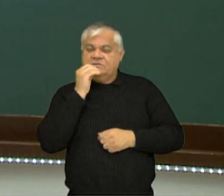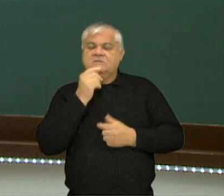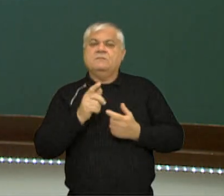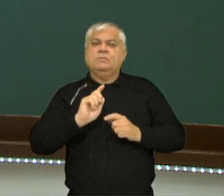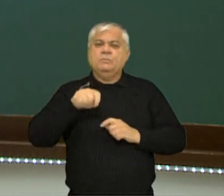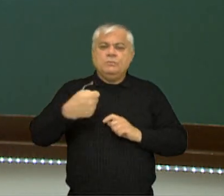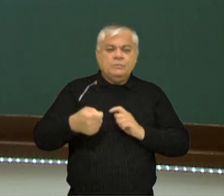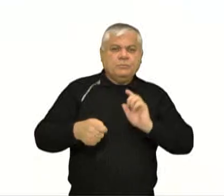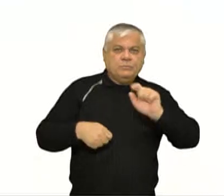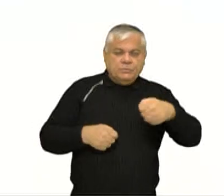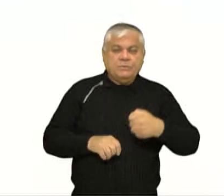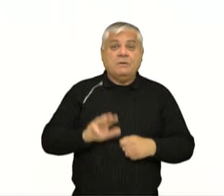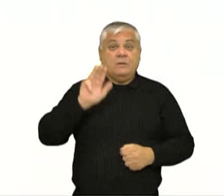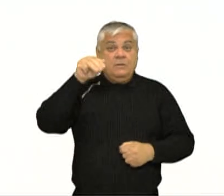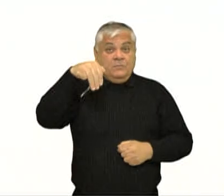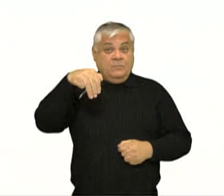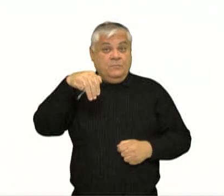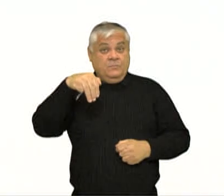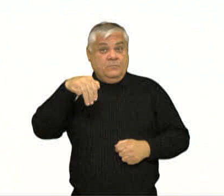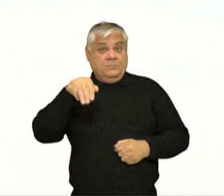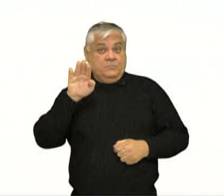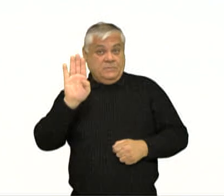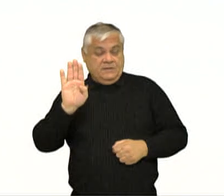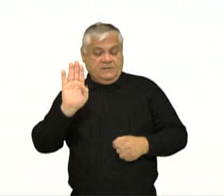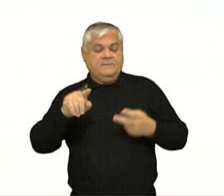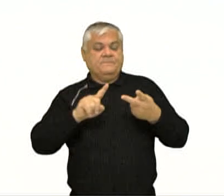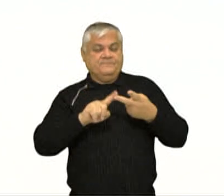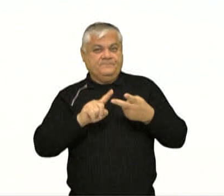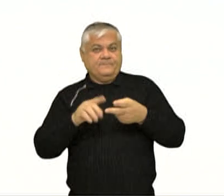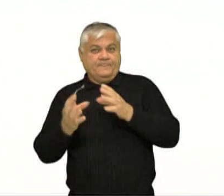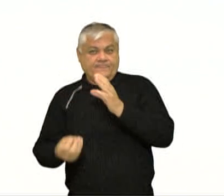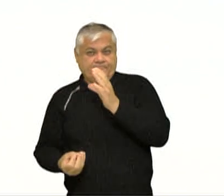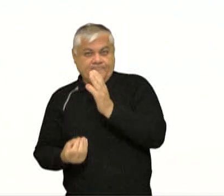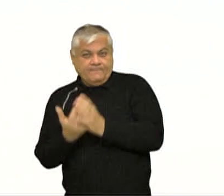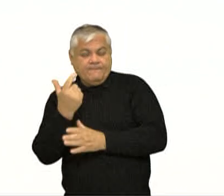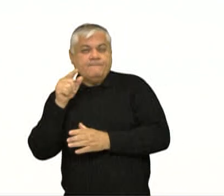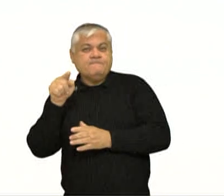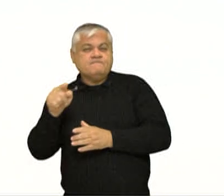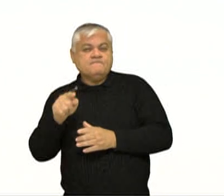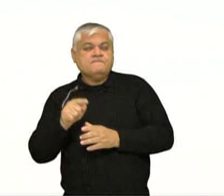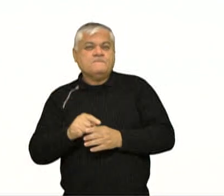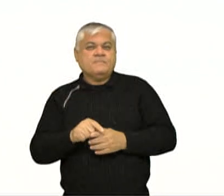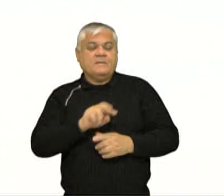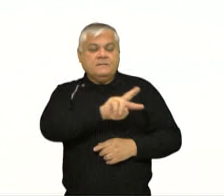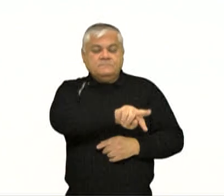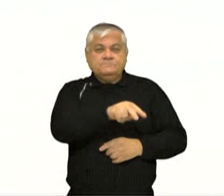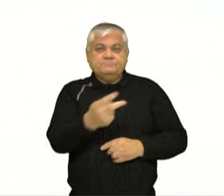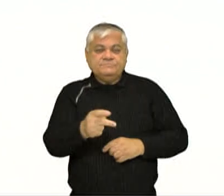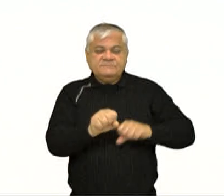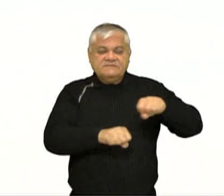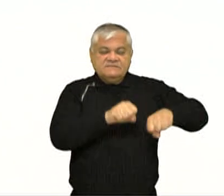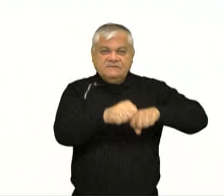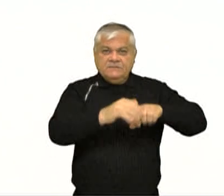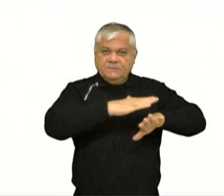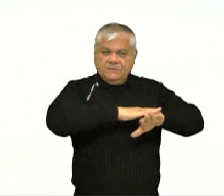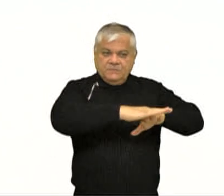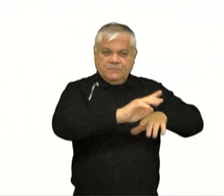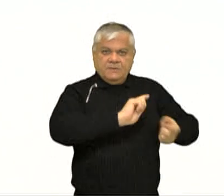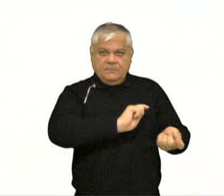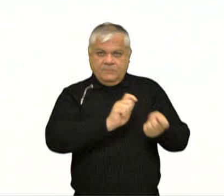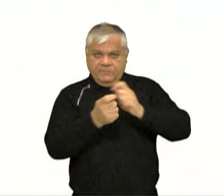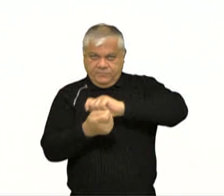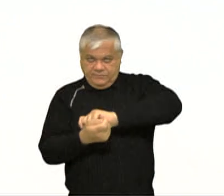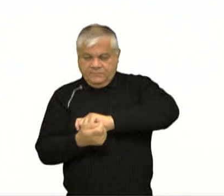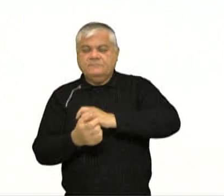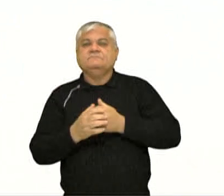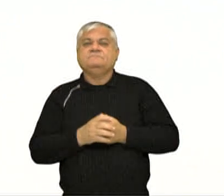pouquinho mais do mountain bike, conhecemos que ele surgiu a partir de uma variação do ciclismo de estrada. A